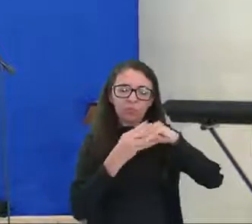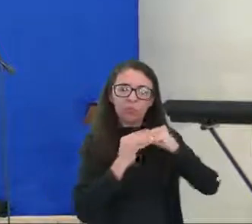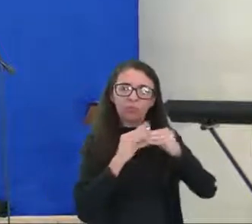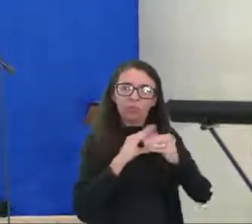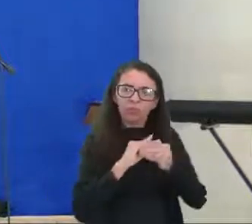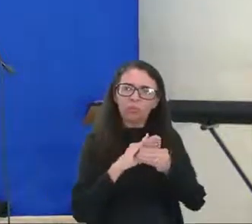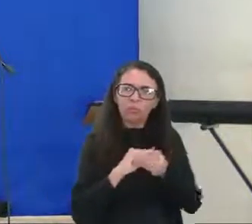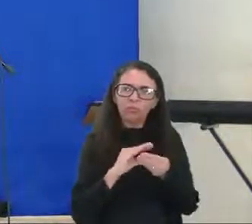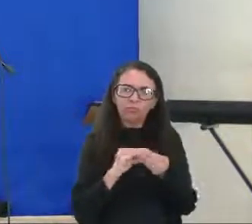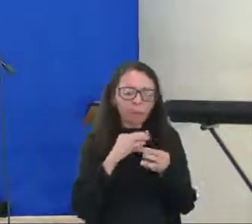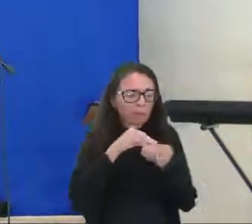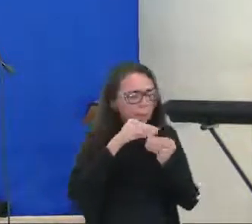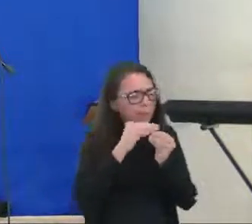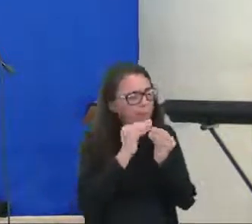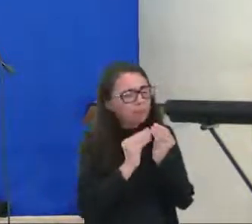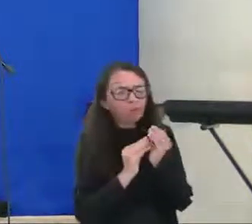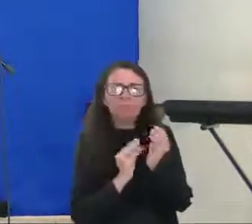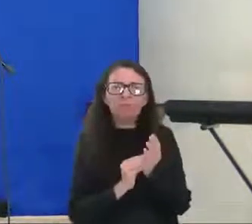Sequência, do 15 ao 17.